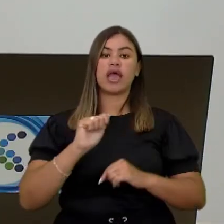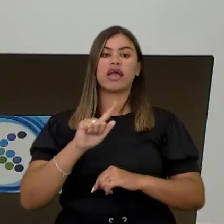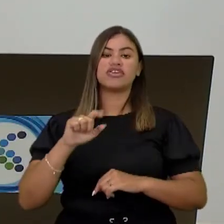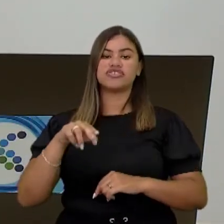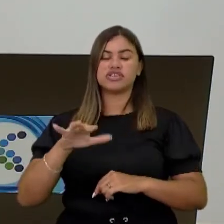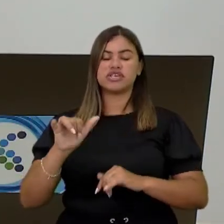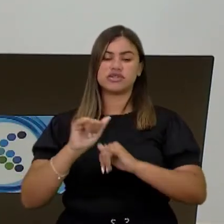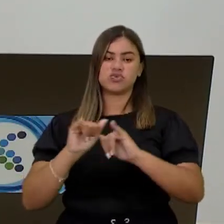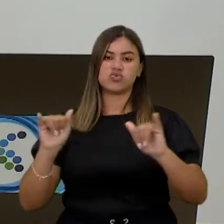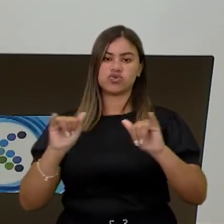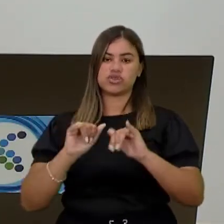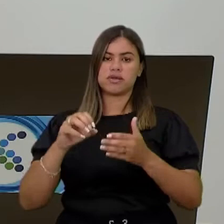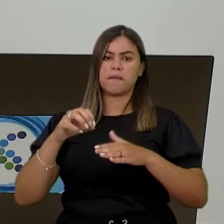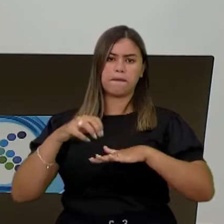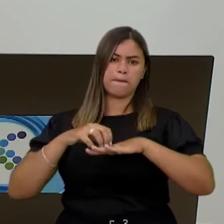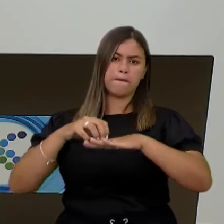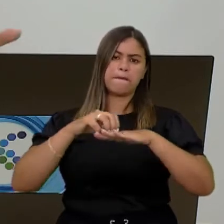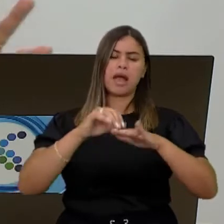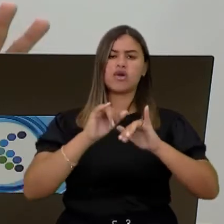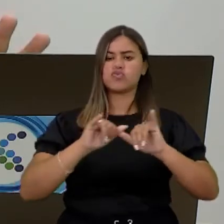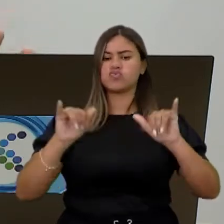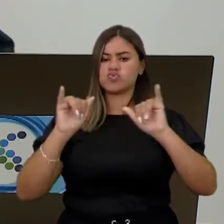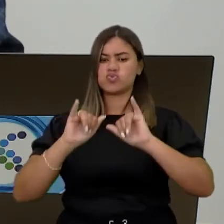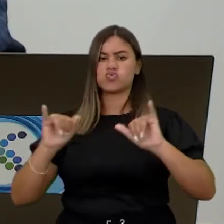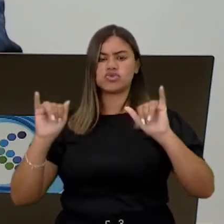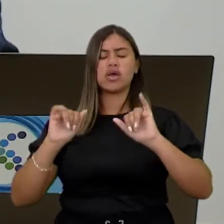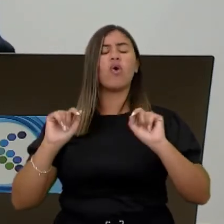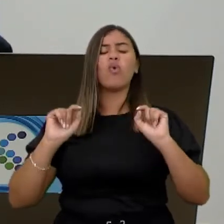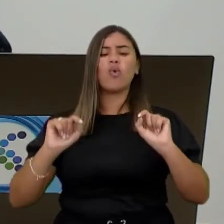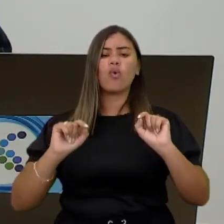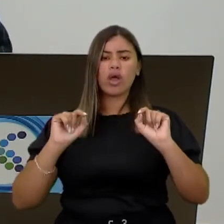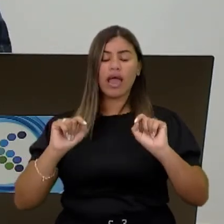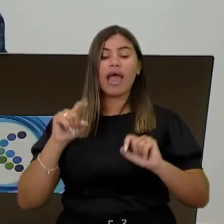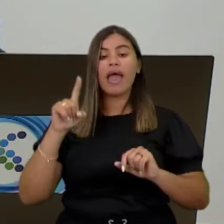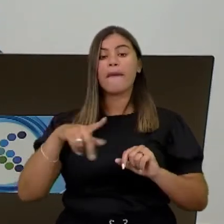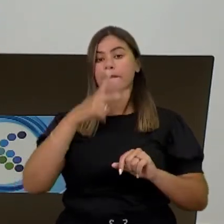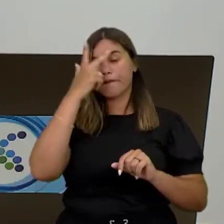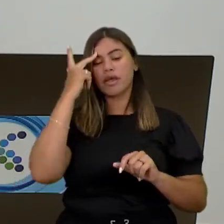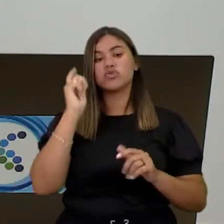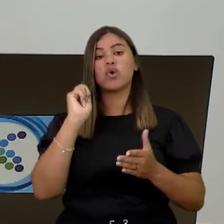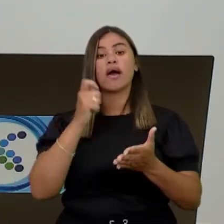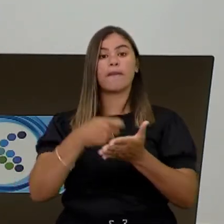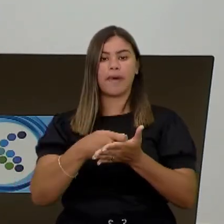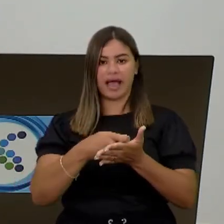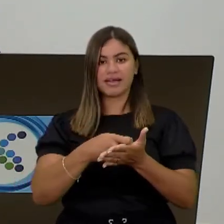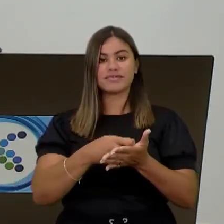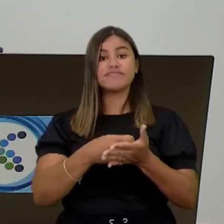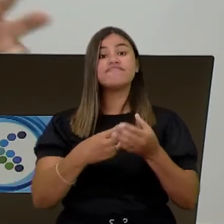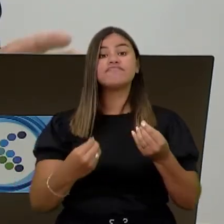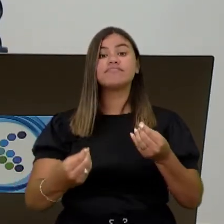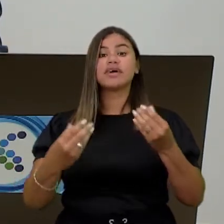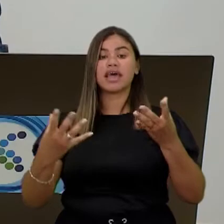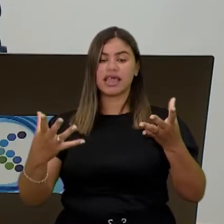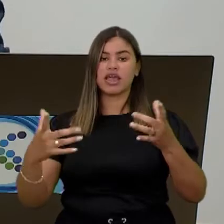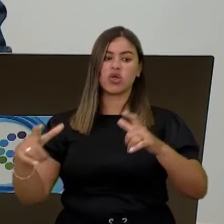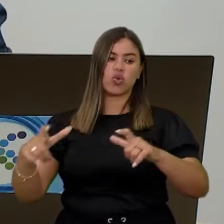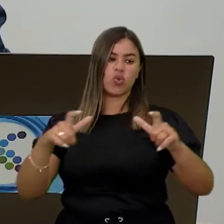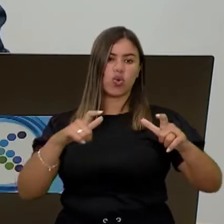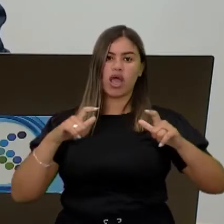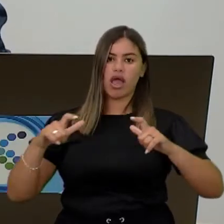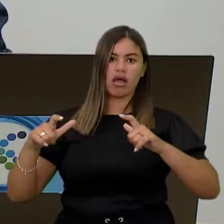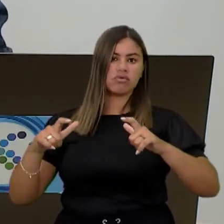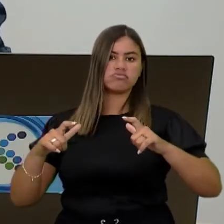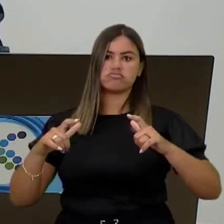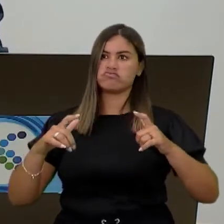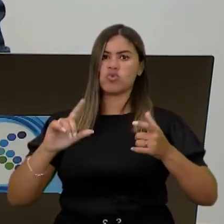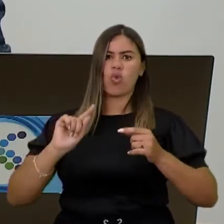agência de notícia. O que é uma agência de notícia, de maneira bem resumida? É aquele pessoal que é pago nos demais locais do mundo, os